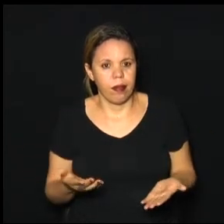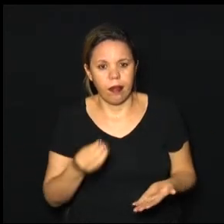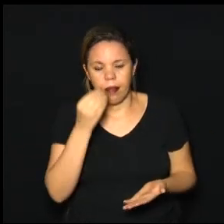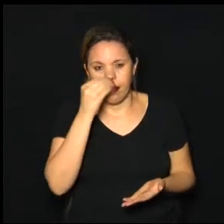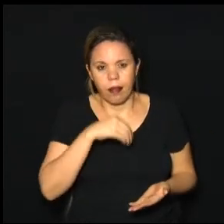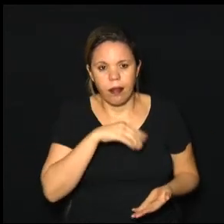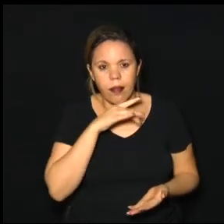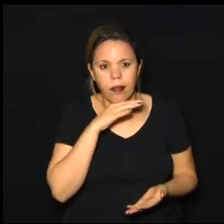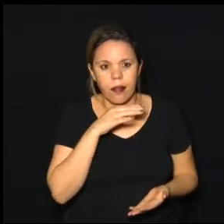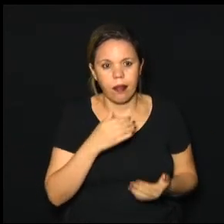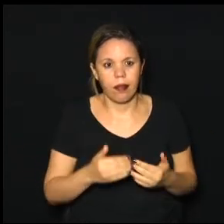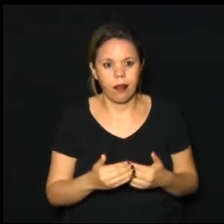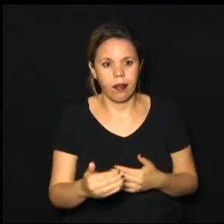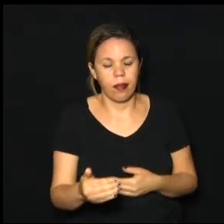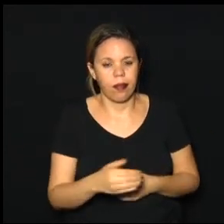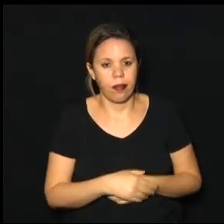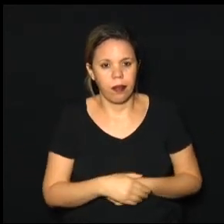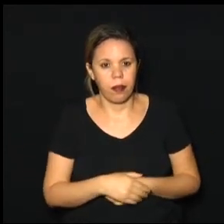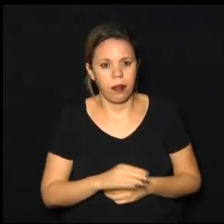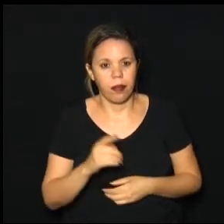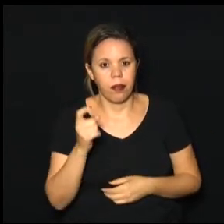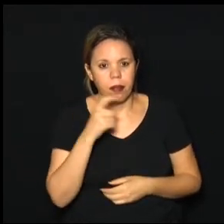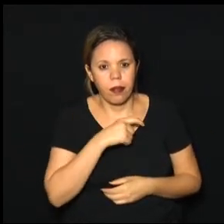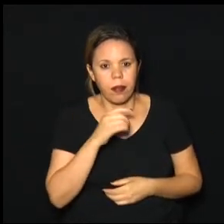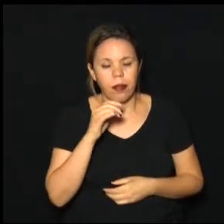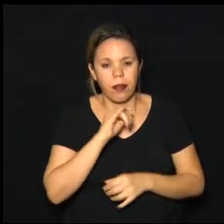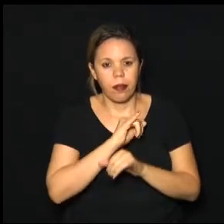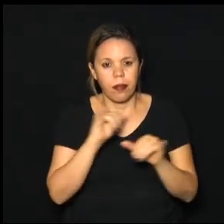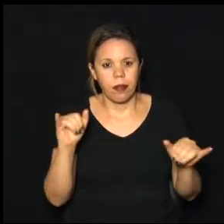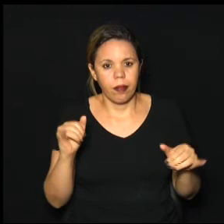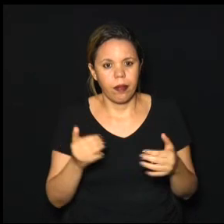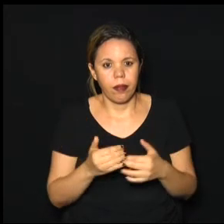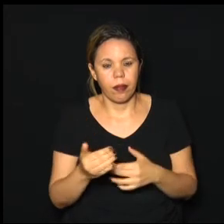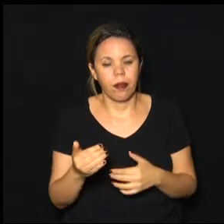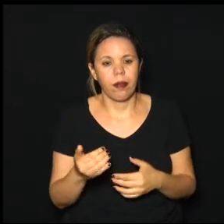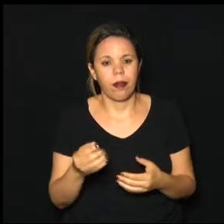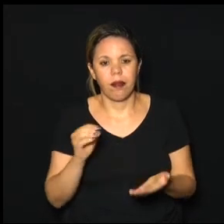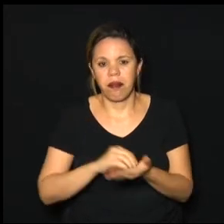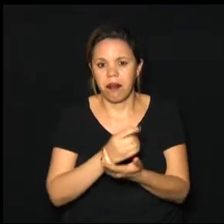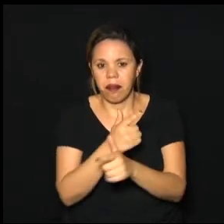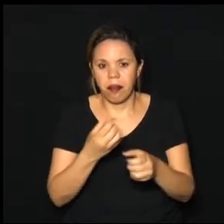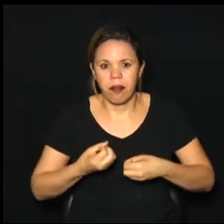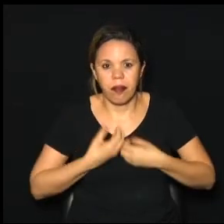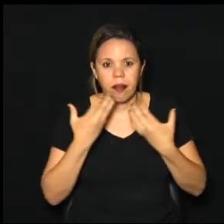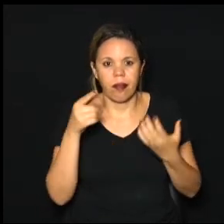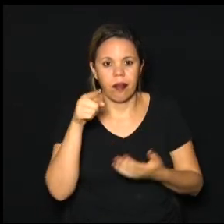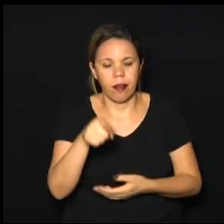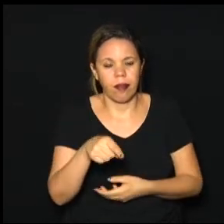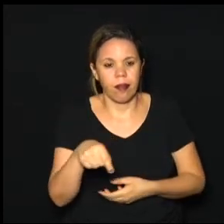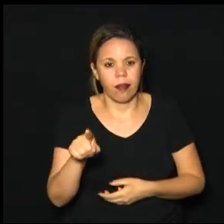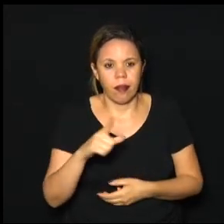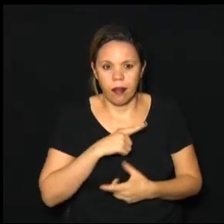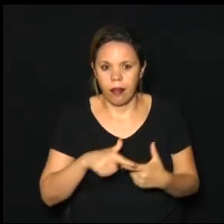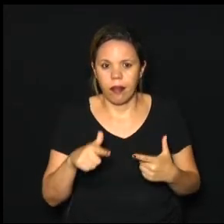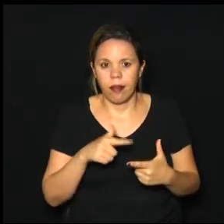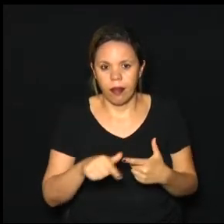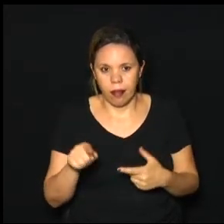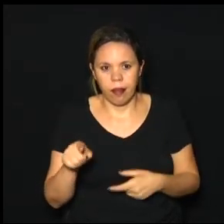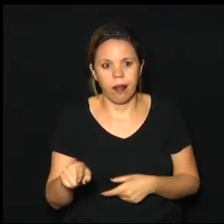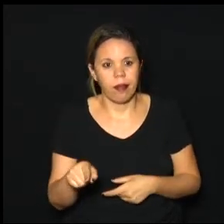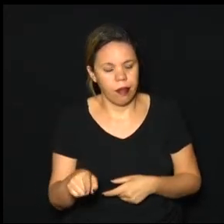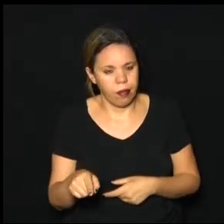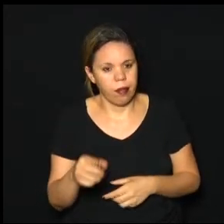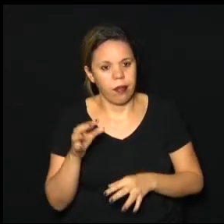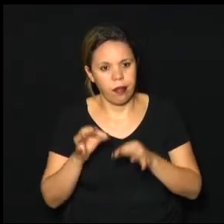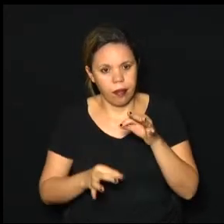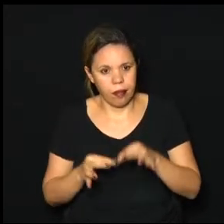negativa a partir de fake news, a partir de desinformação, você vai ter problema com isso. E a